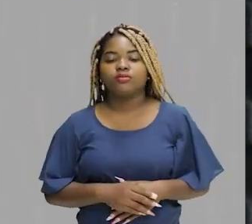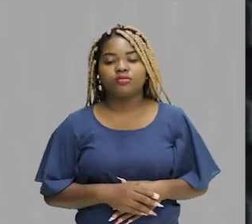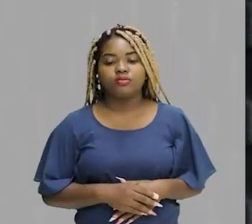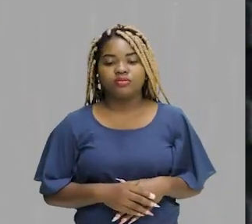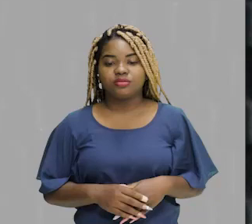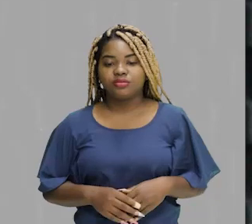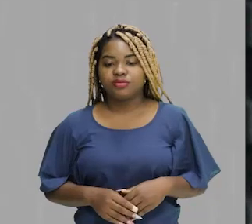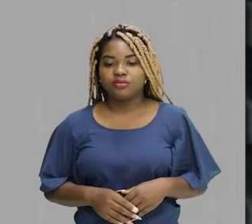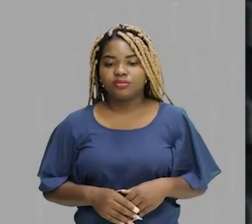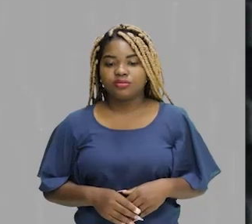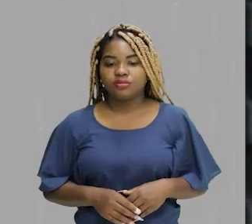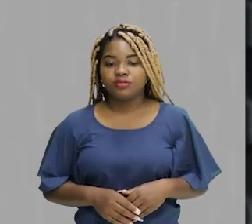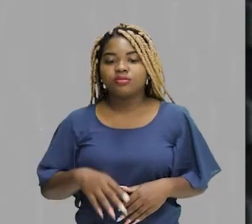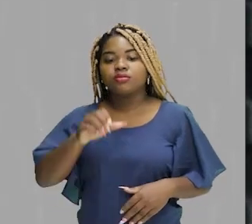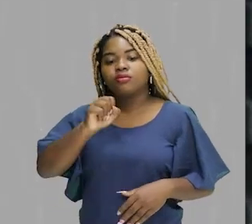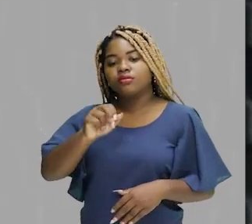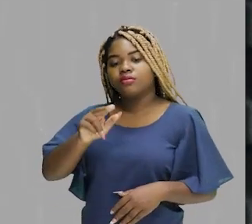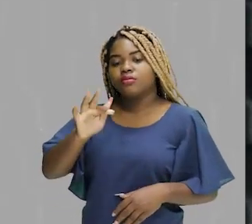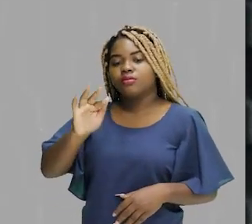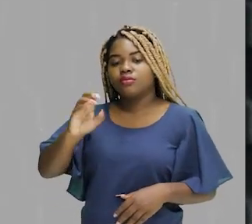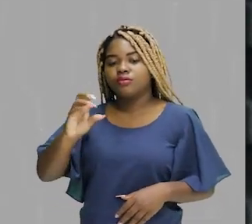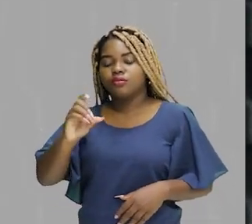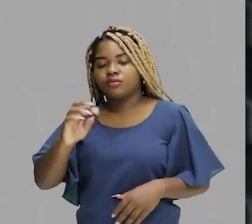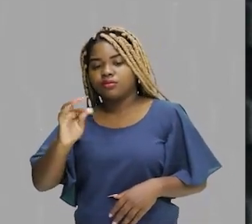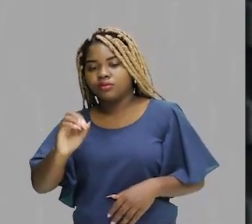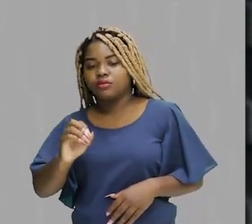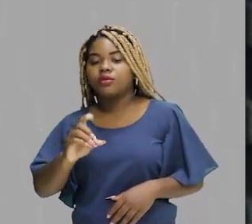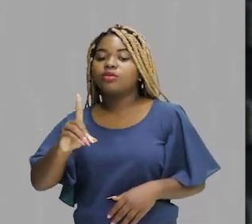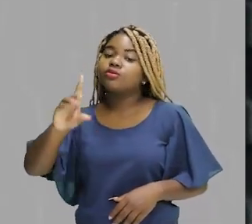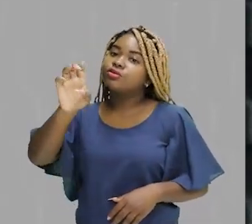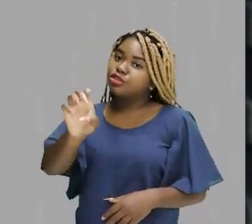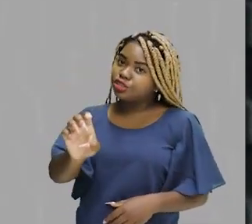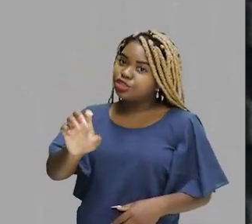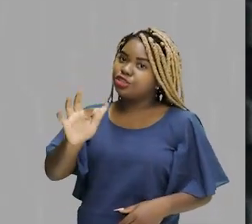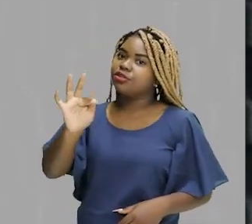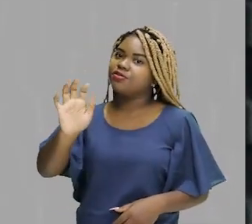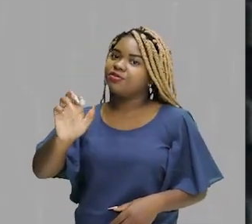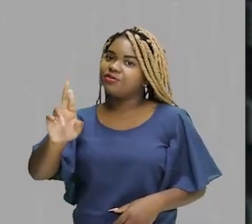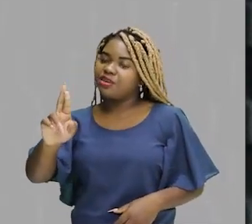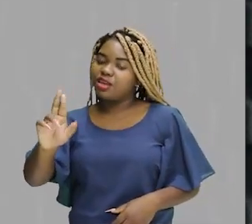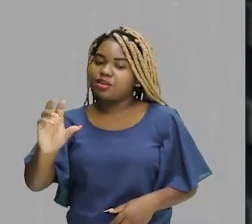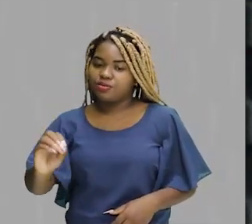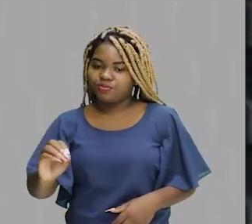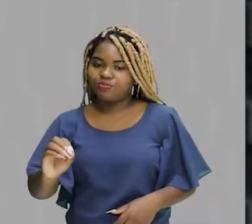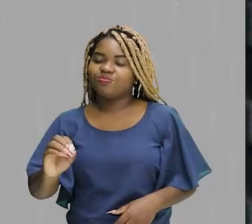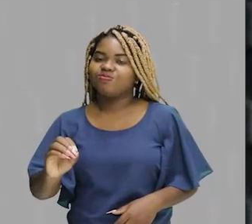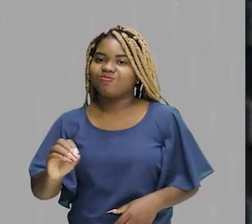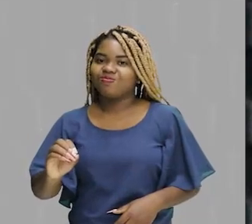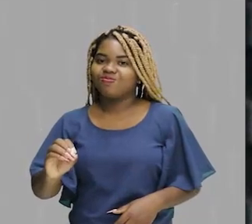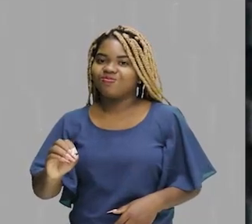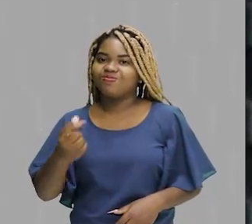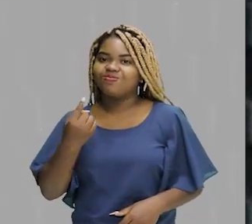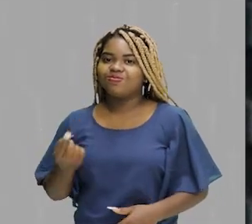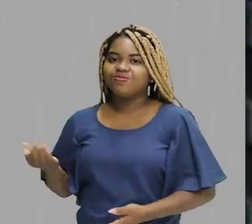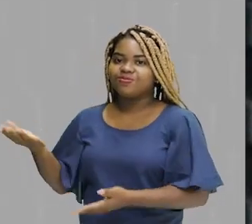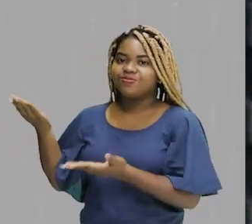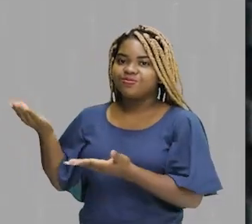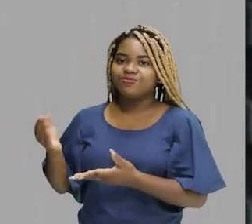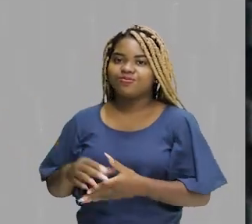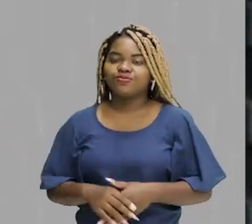nome do cátion. O nome do ânion, sulfato, e o nome do cátion, ferro. Só que nesse caso é o ferro